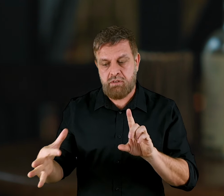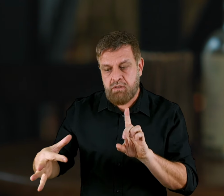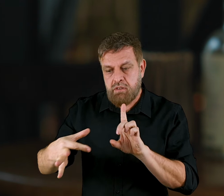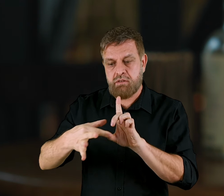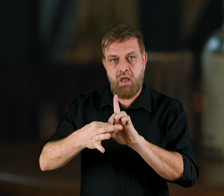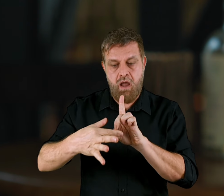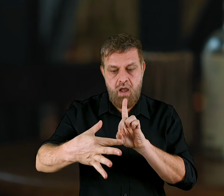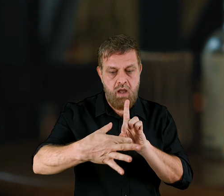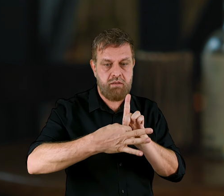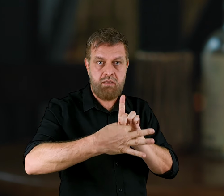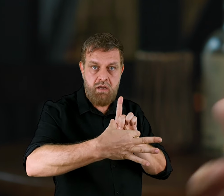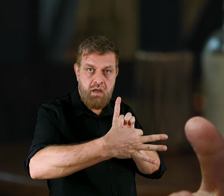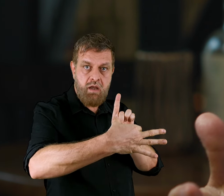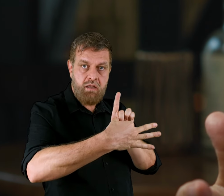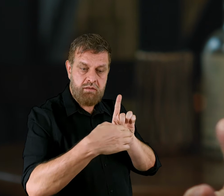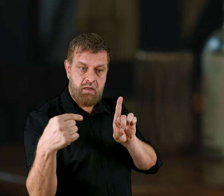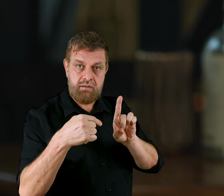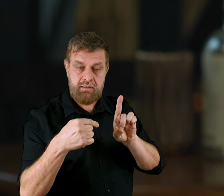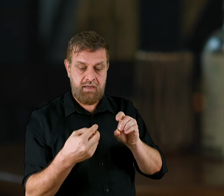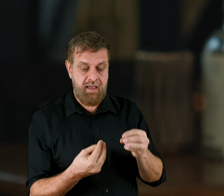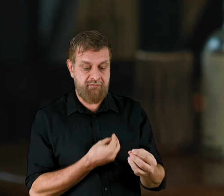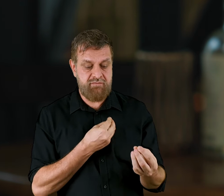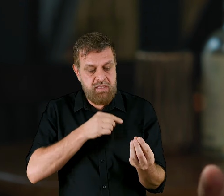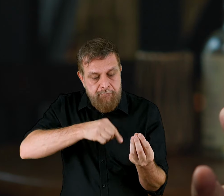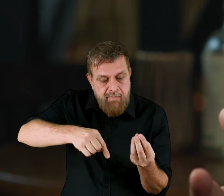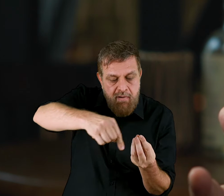outros agentes e de outras agências não humanas.